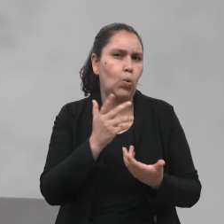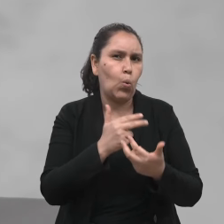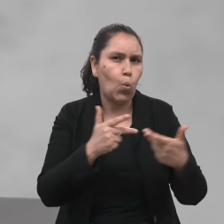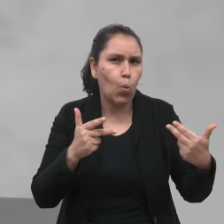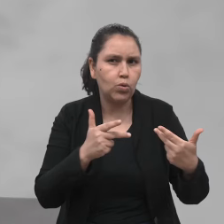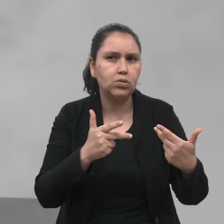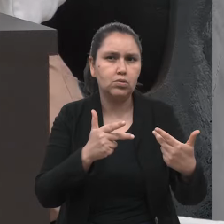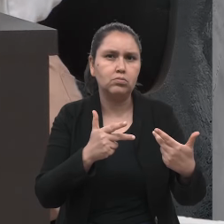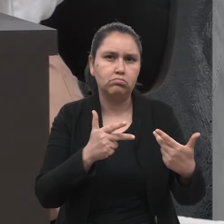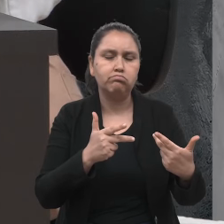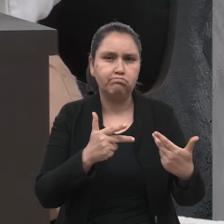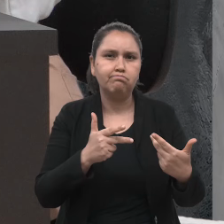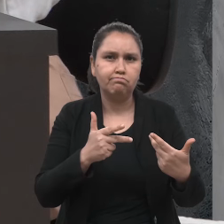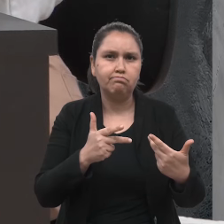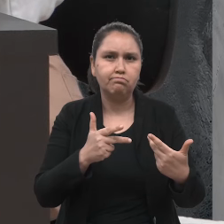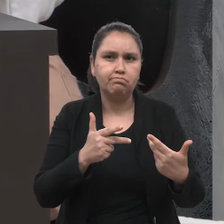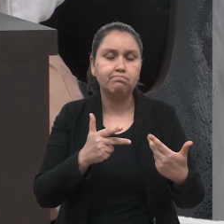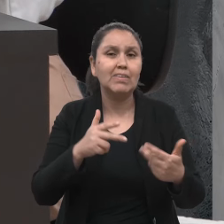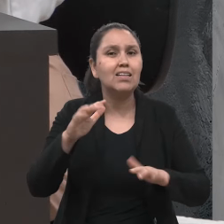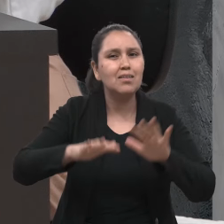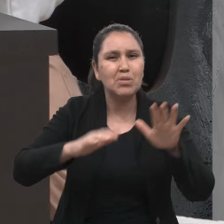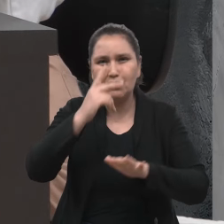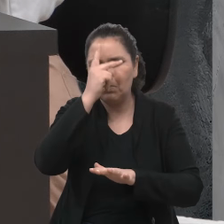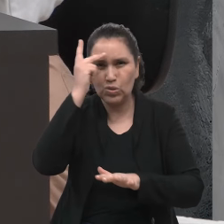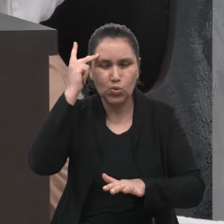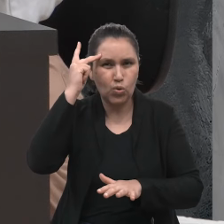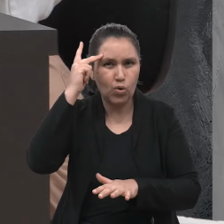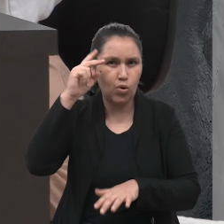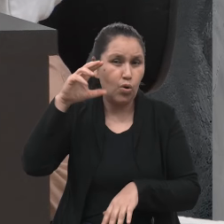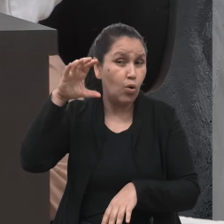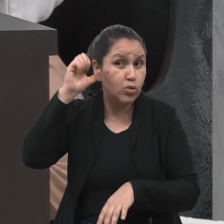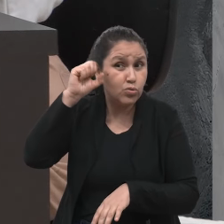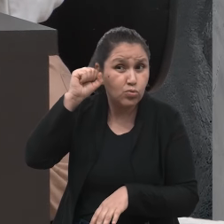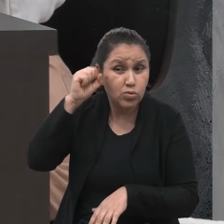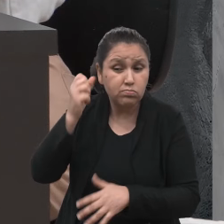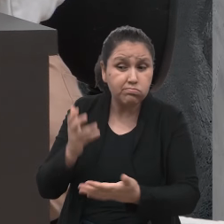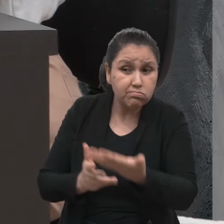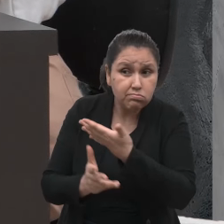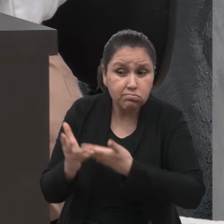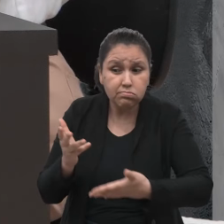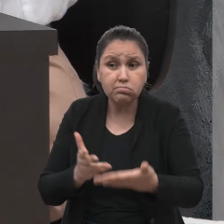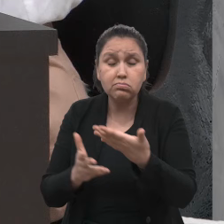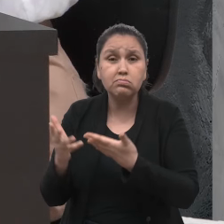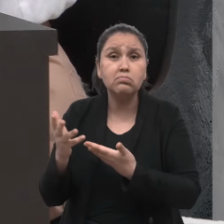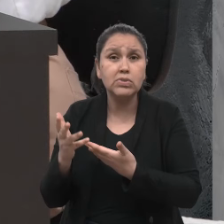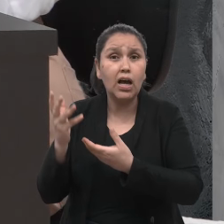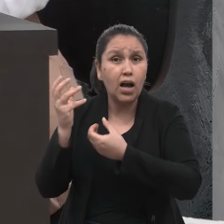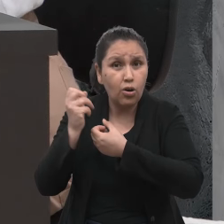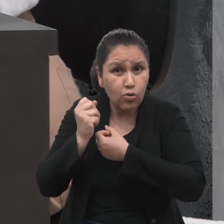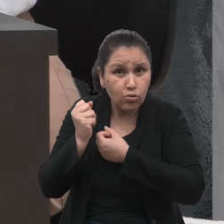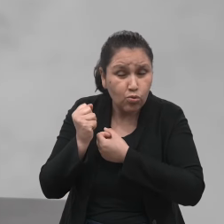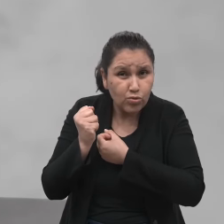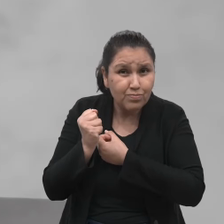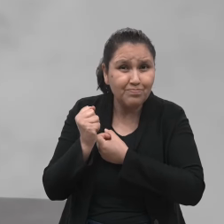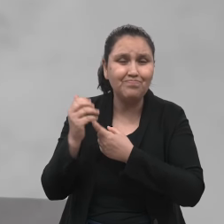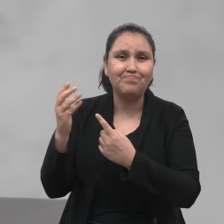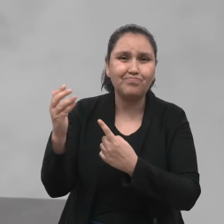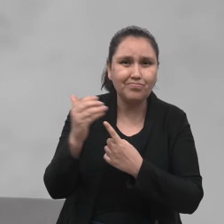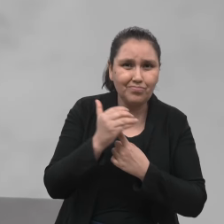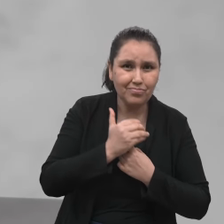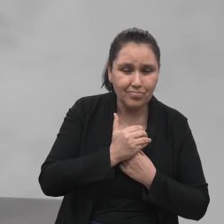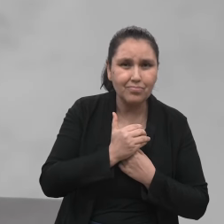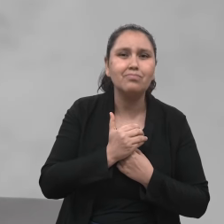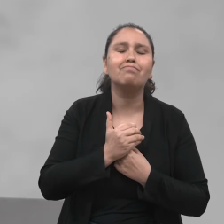apoio. Uma das coisas que ajuda muito uma mulher em violência, que as pessoas subestimam, é escutar. Escutar e acolher. Se você não julgar essa vítima e